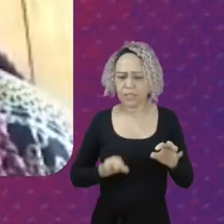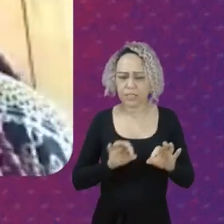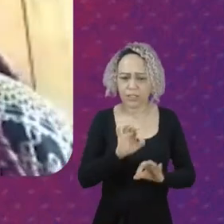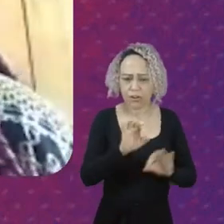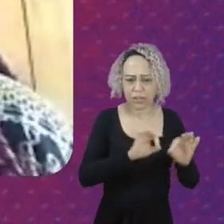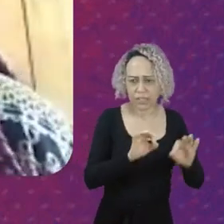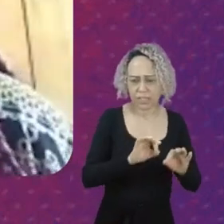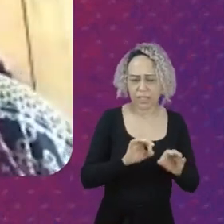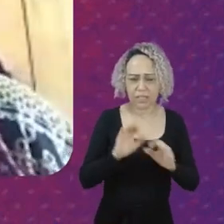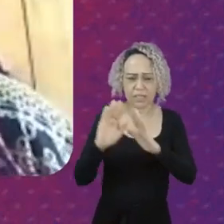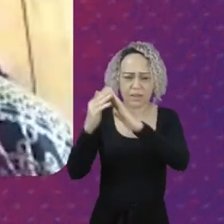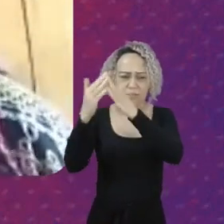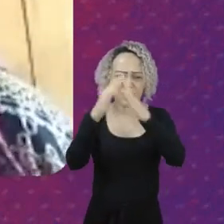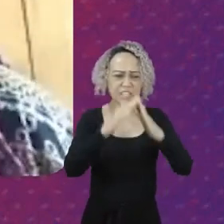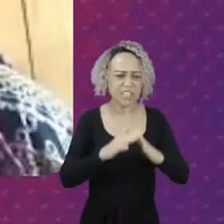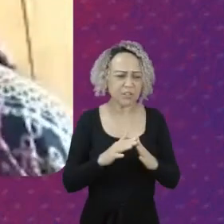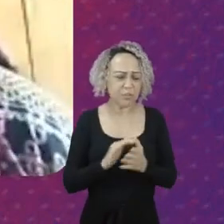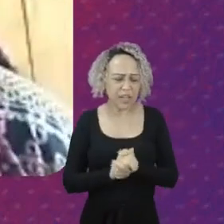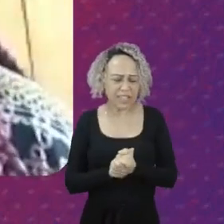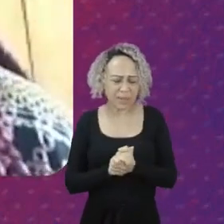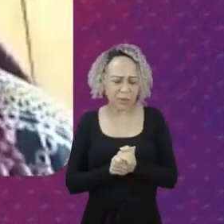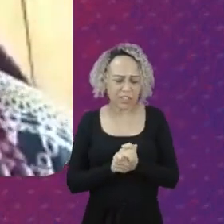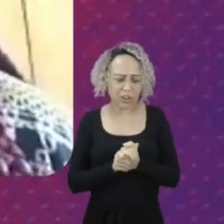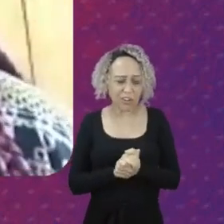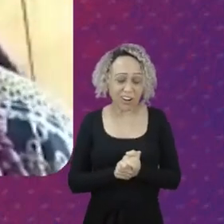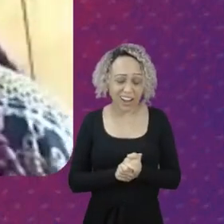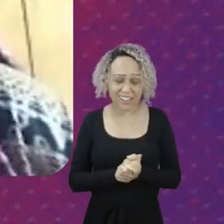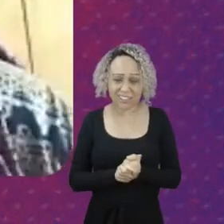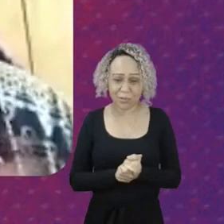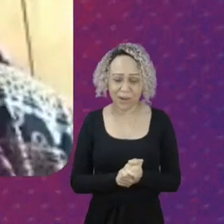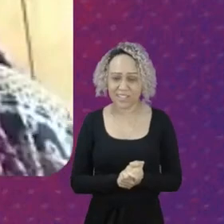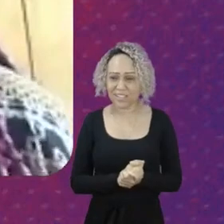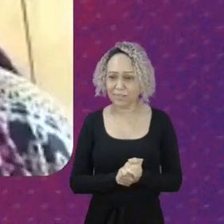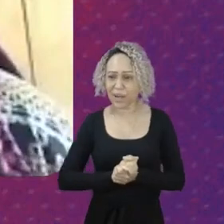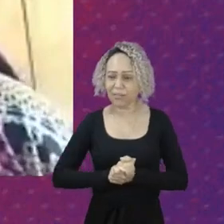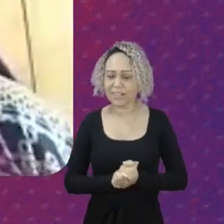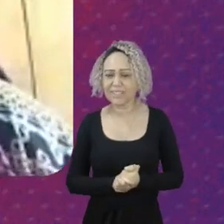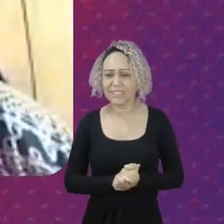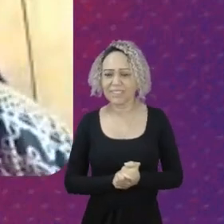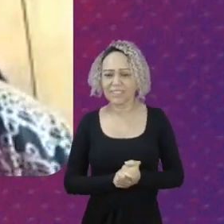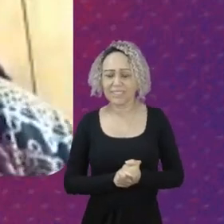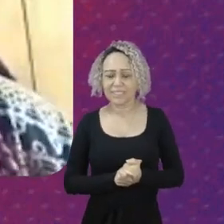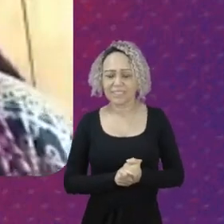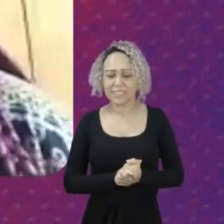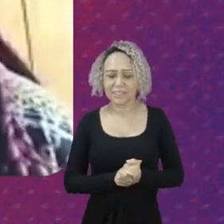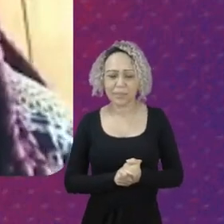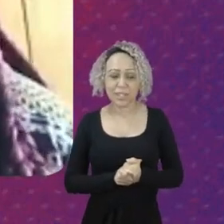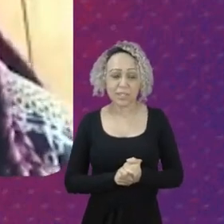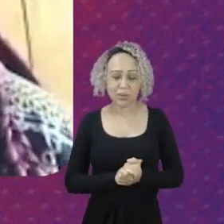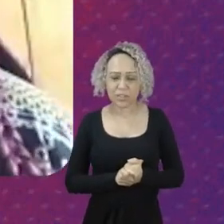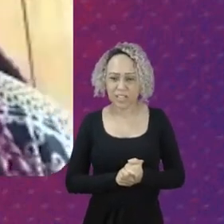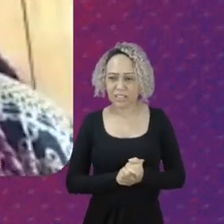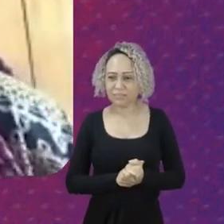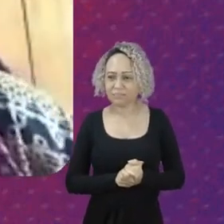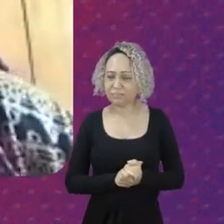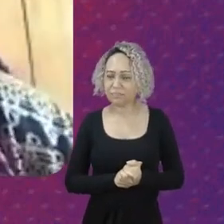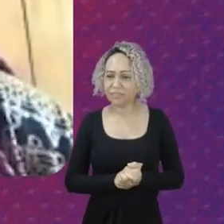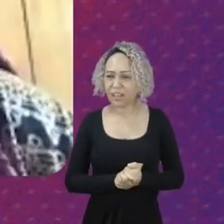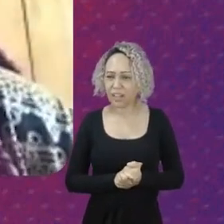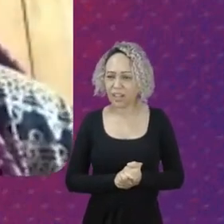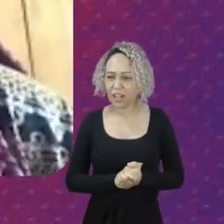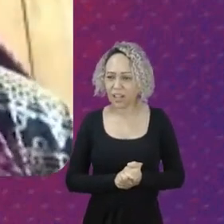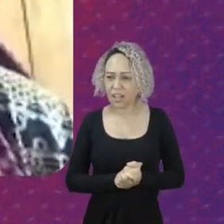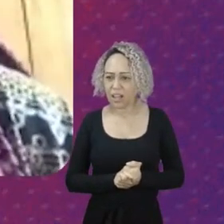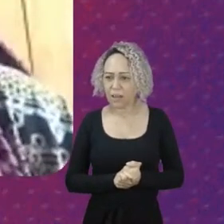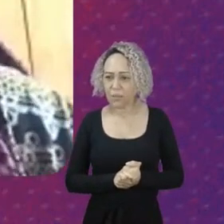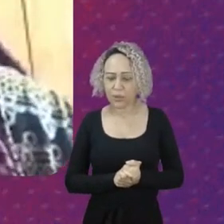de urbanização de favelas passam a organizar as estruturas,